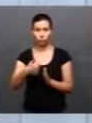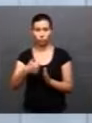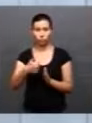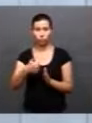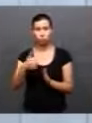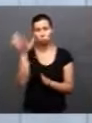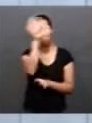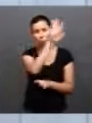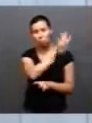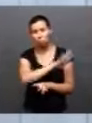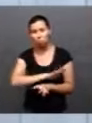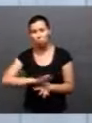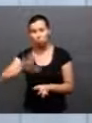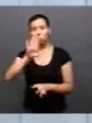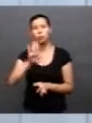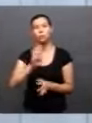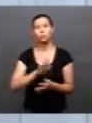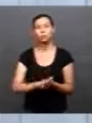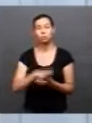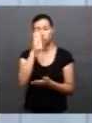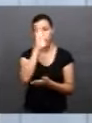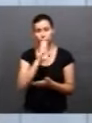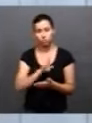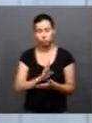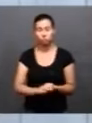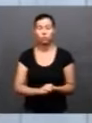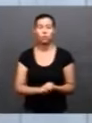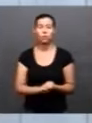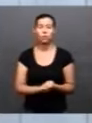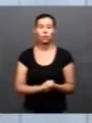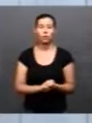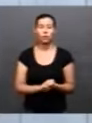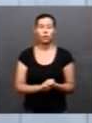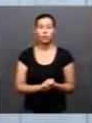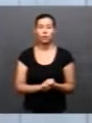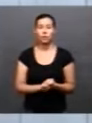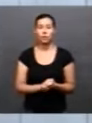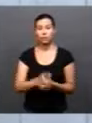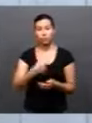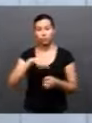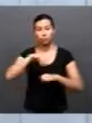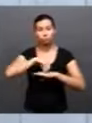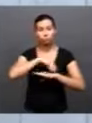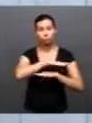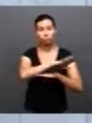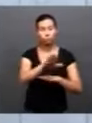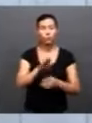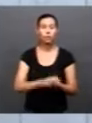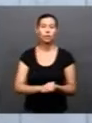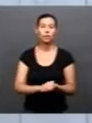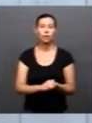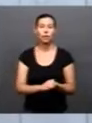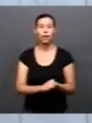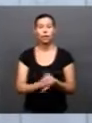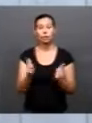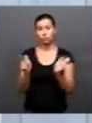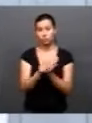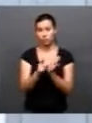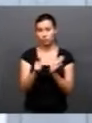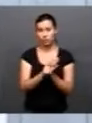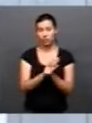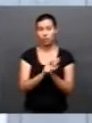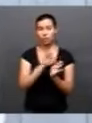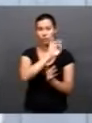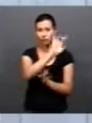grandes mídias, uhum, né, que atingiram assim, um grande público, e nós tivemos um retorno desses jornalistas,